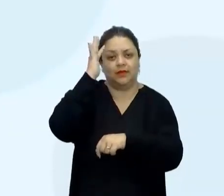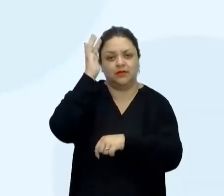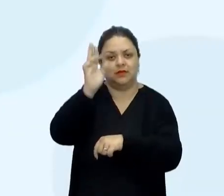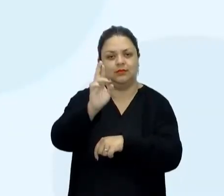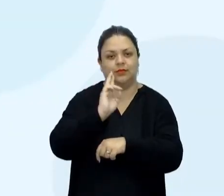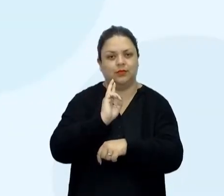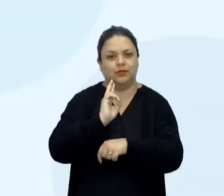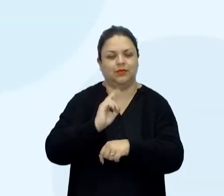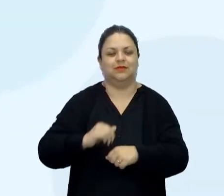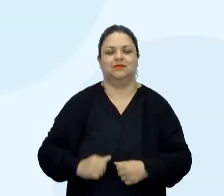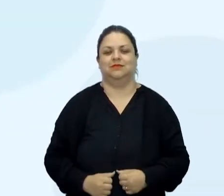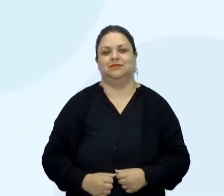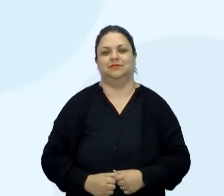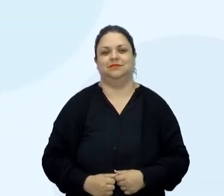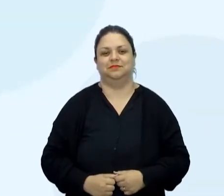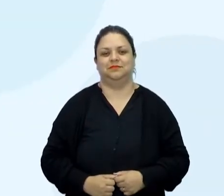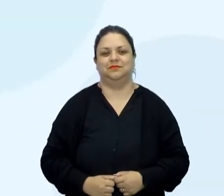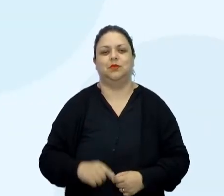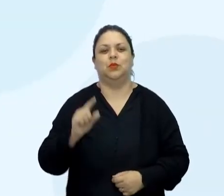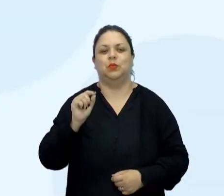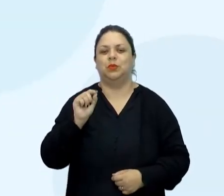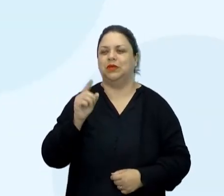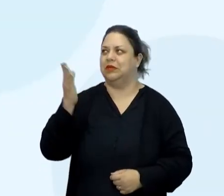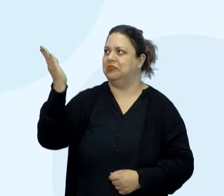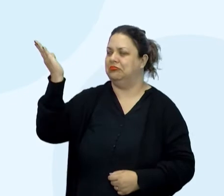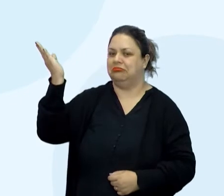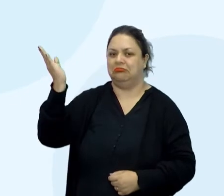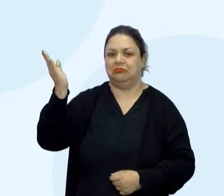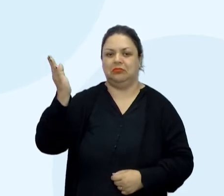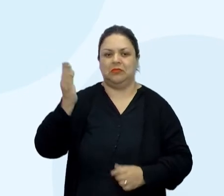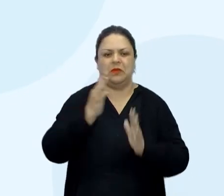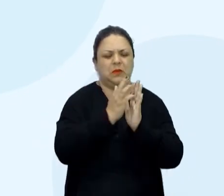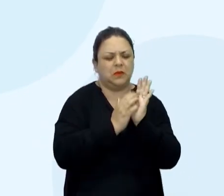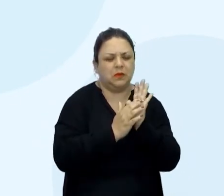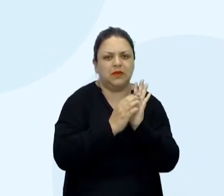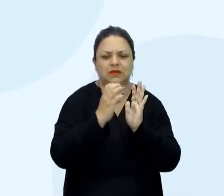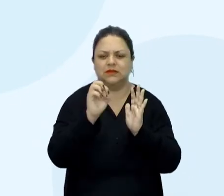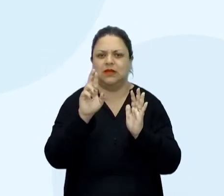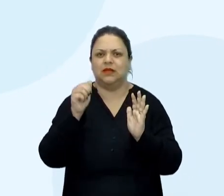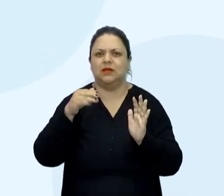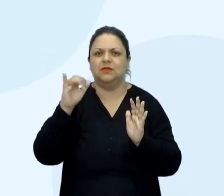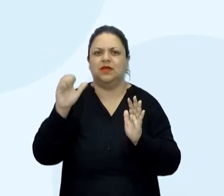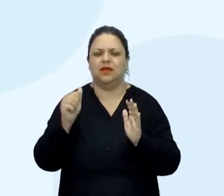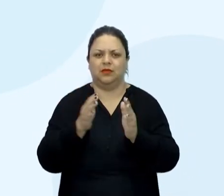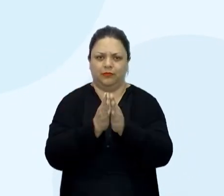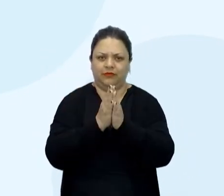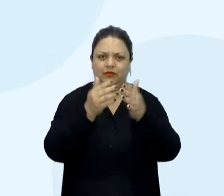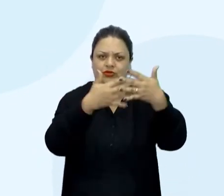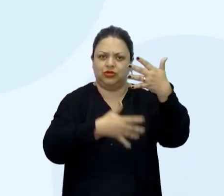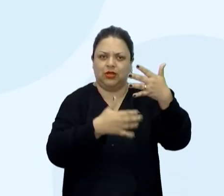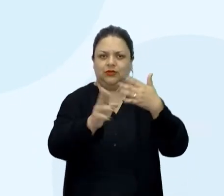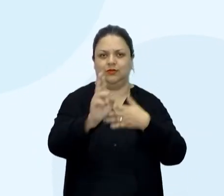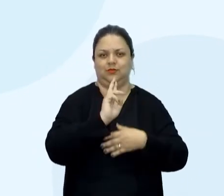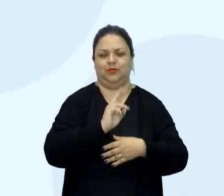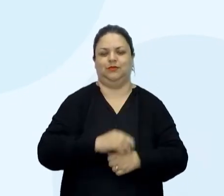aí sobre essa resposta. O que são materiais porosos e cerâmicos? Coloca para a Pro aqui no chat,